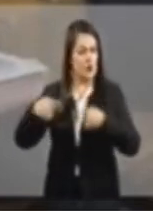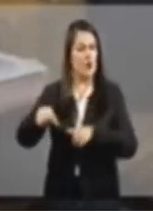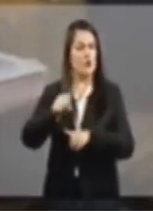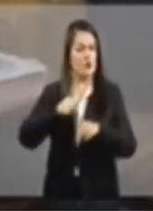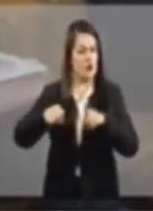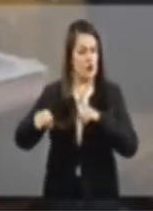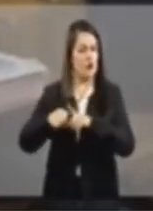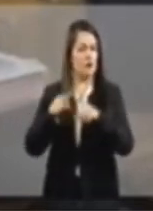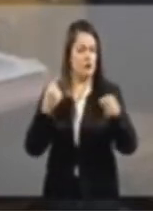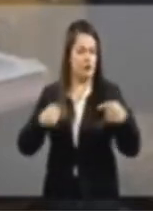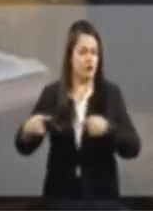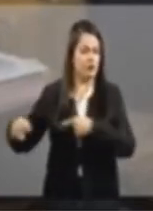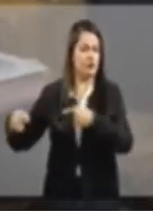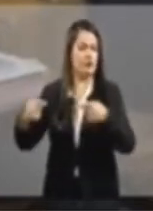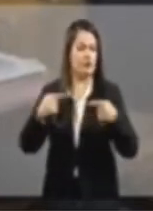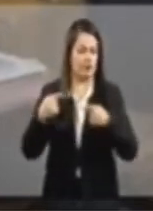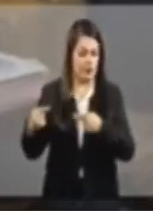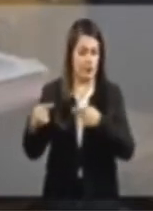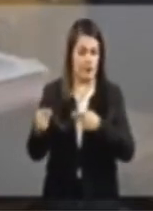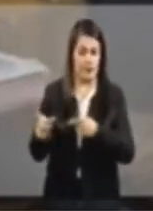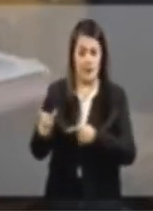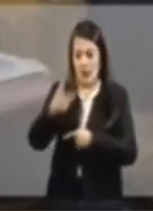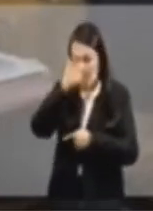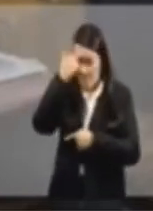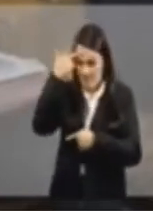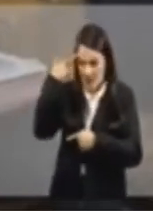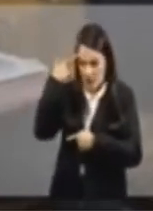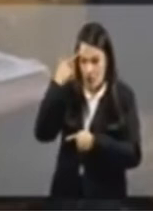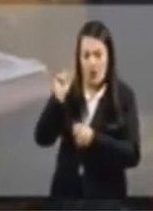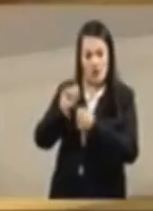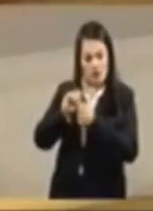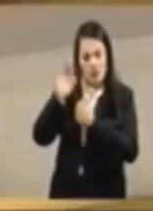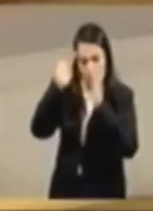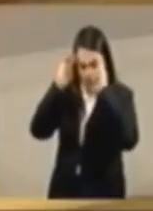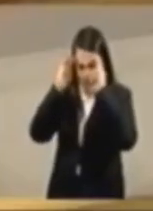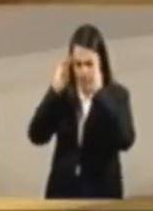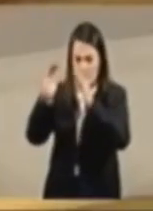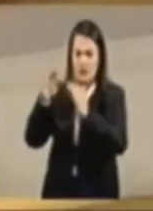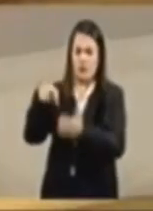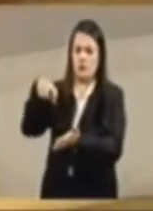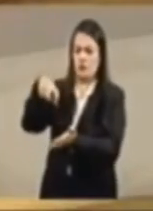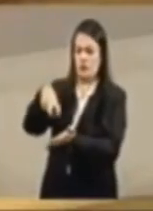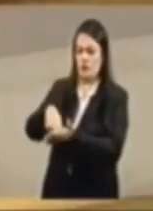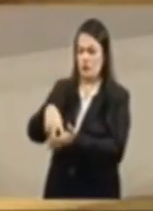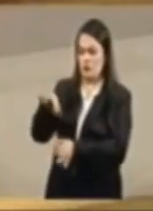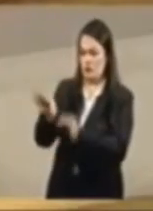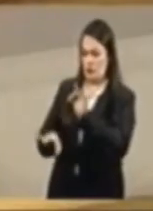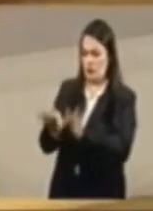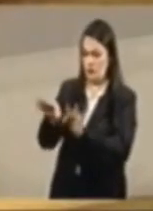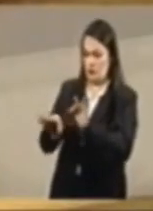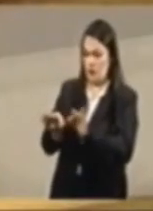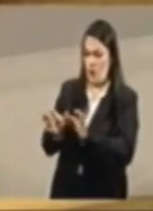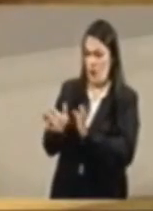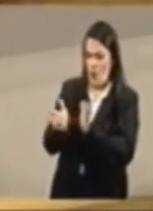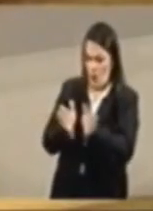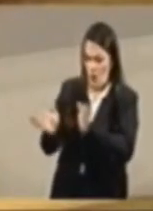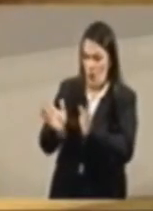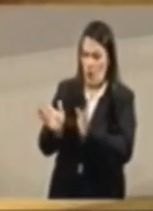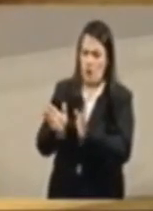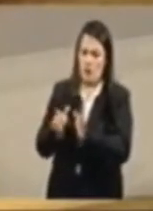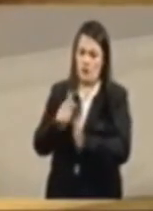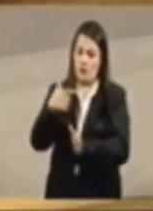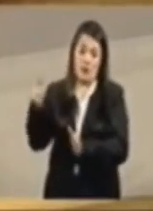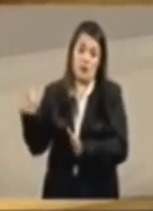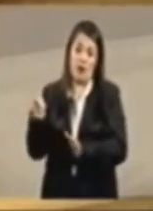havendo casos em que o cidadão cumprindo pena alternativa e funciona de eleitor leve sem violência ou grave ameaça à